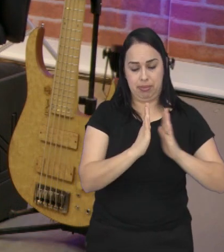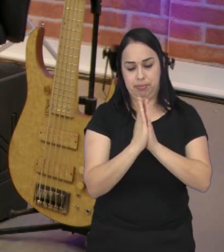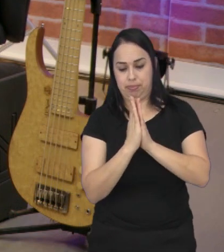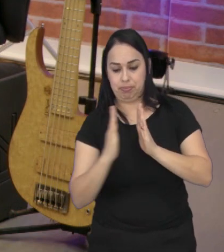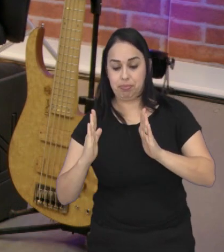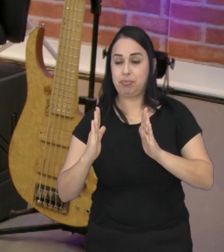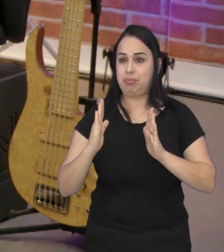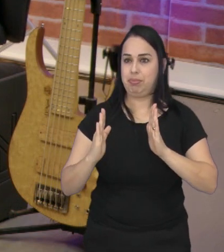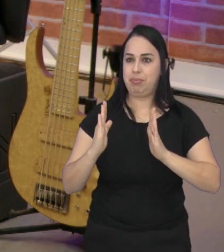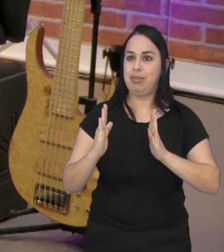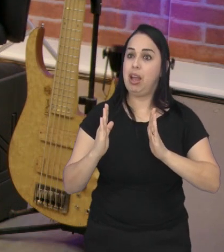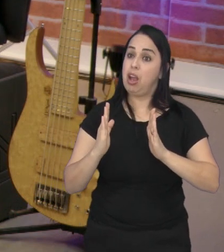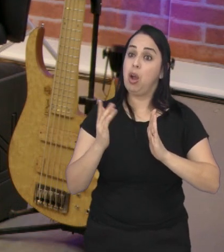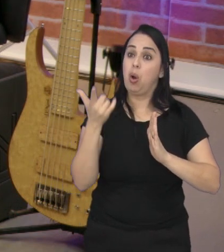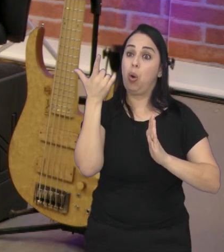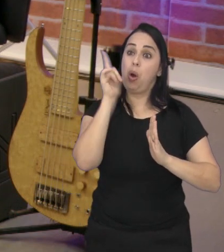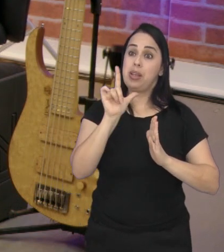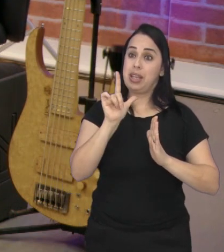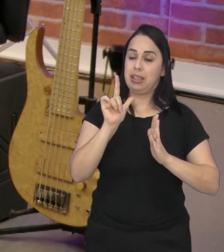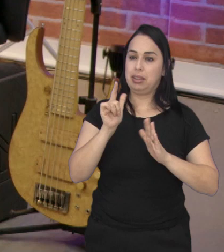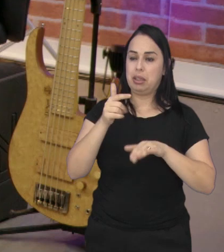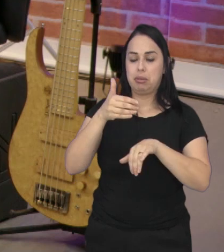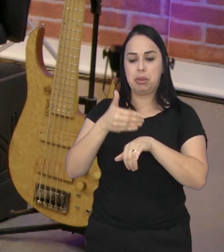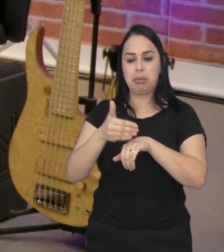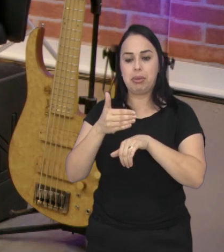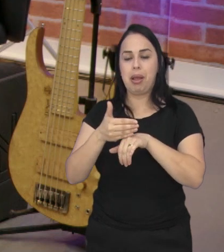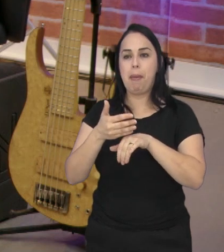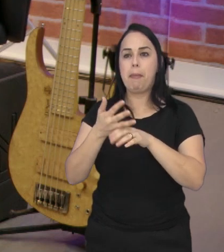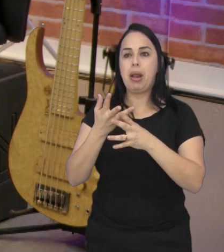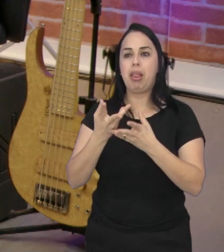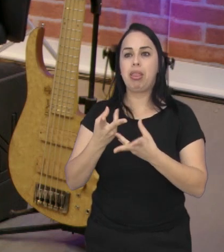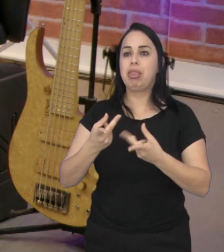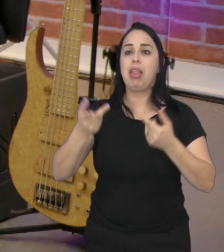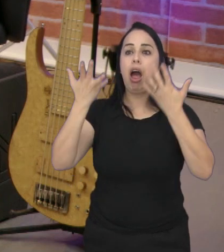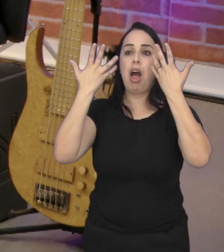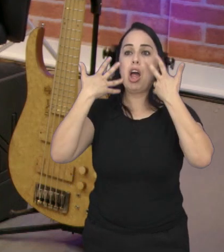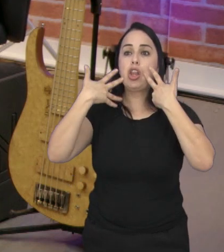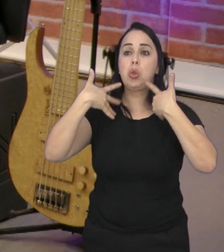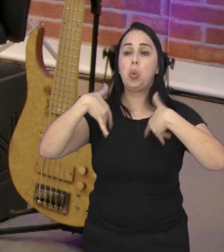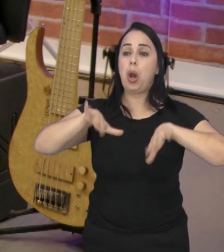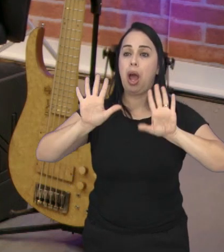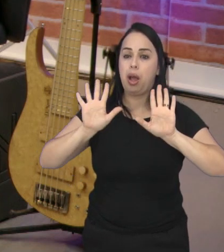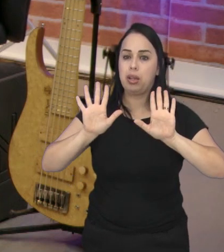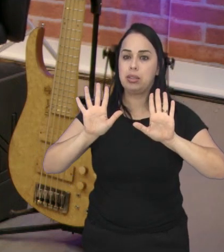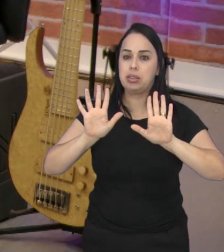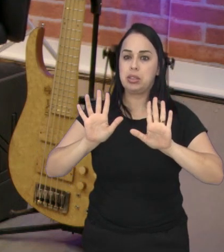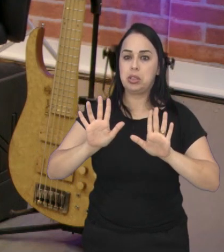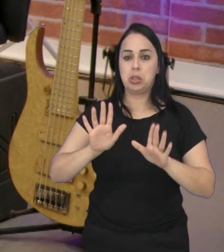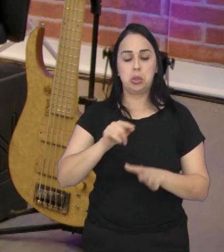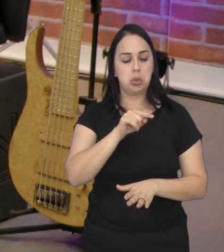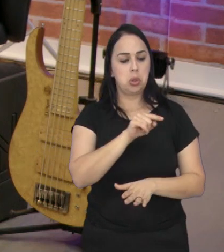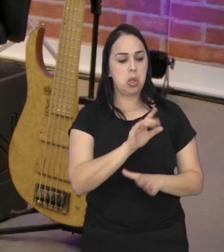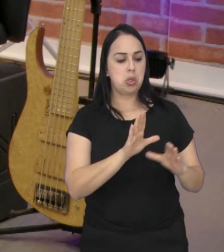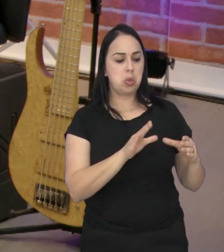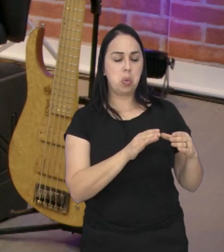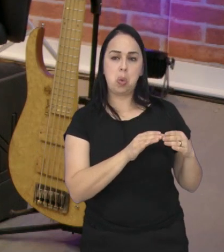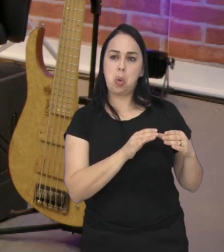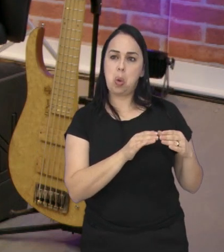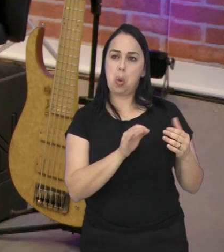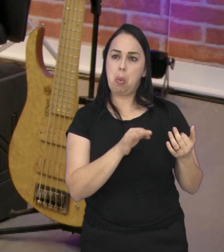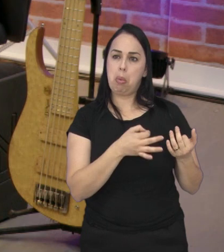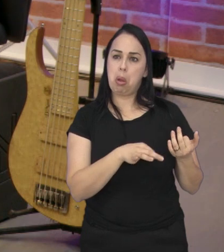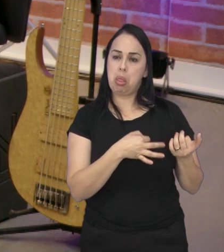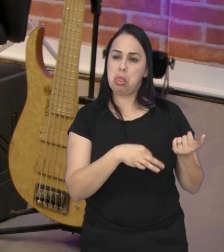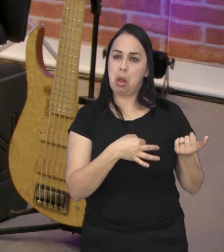você começa, tem essa fase. Aí depois tem a fase que começa a sair. Começa as coisas a fluir. Aí você começa a ganhar projeção. Pode Pô, crer. tava